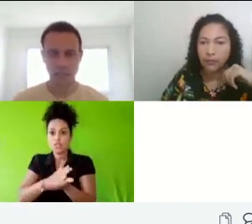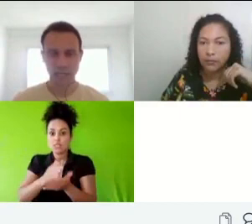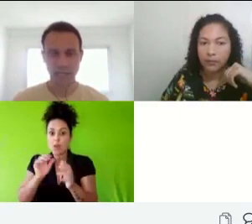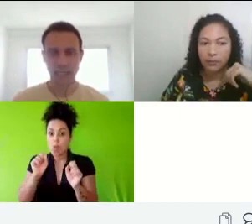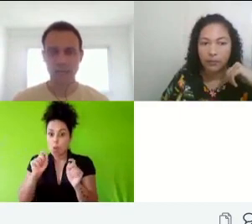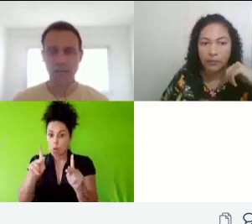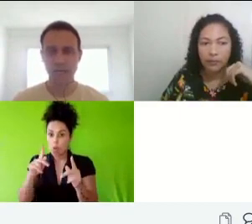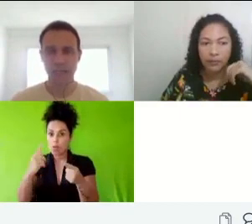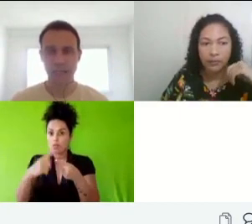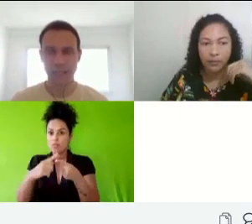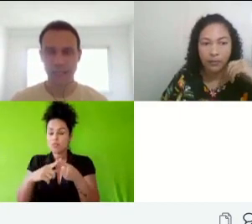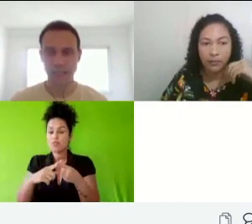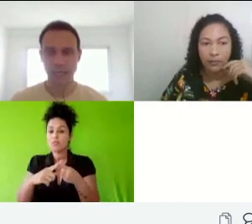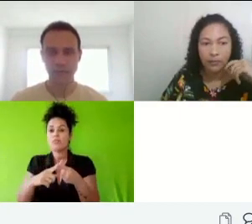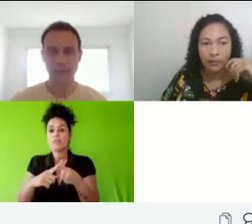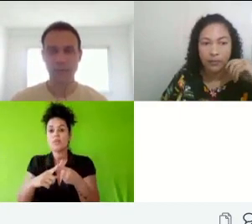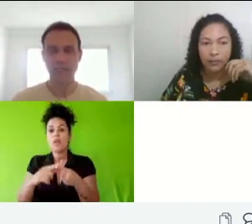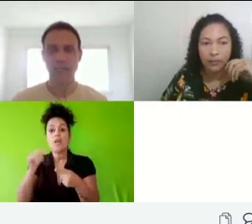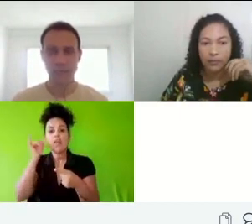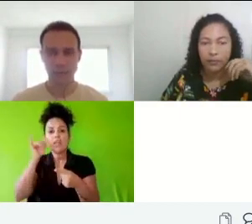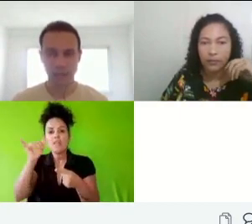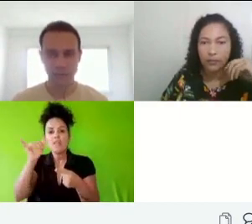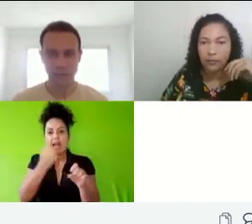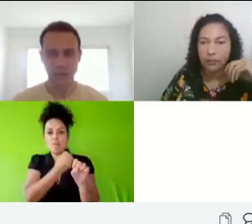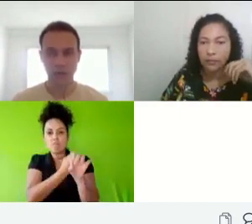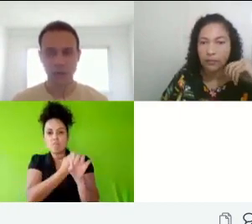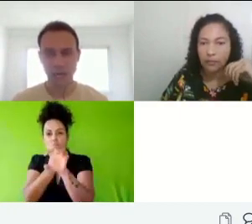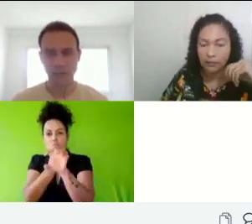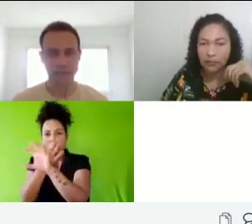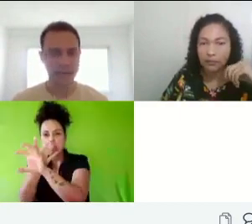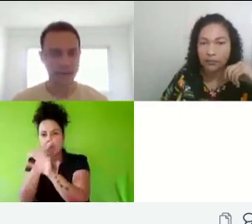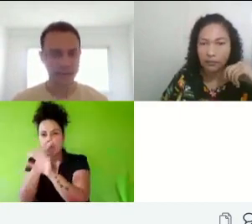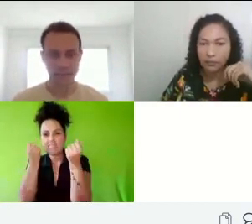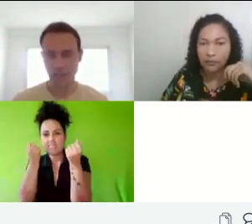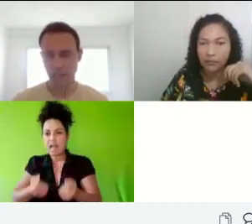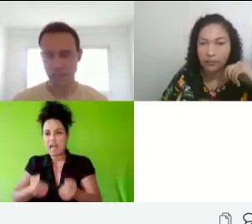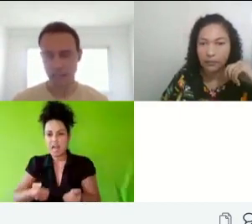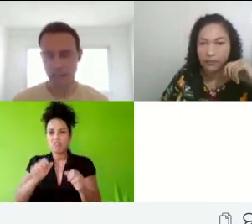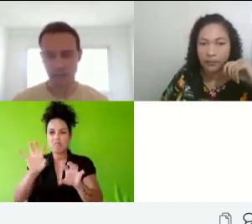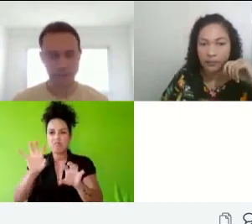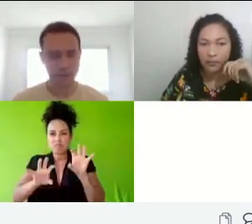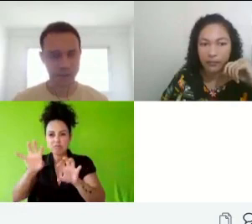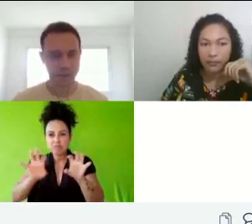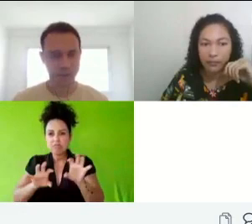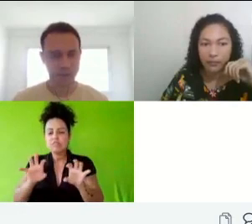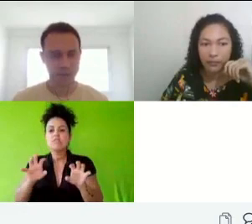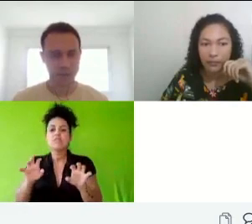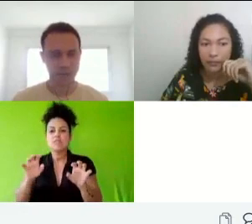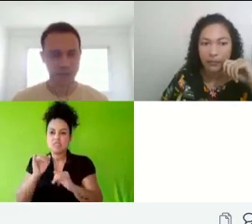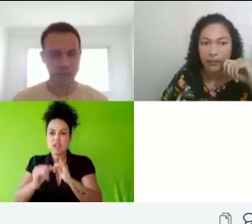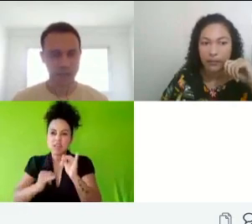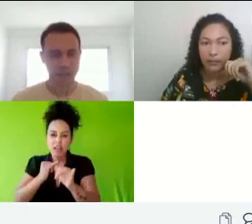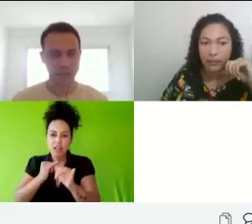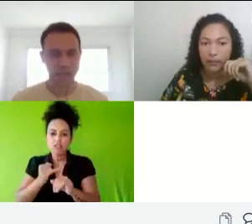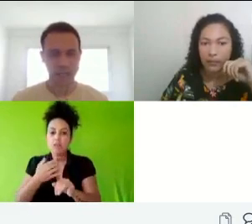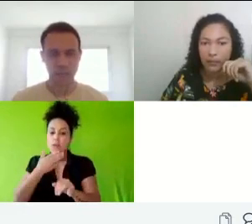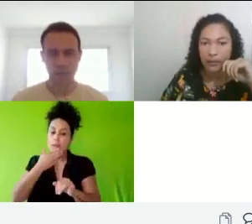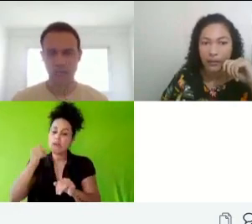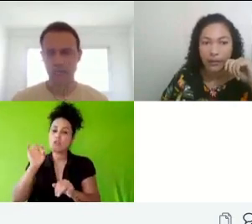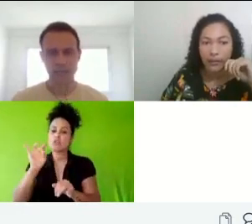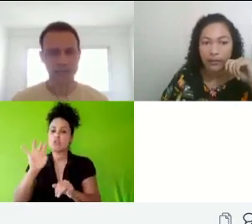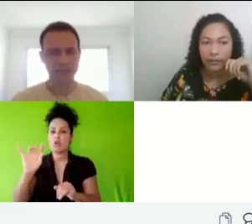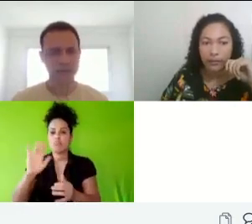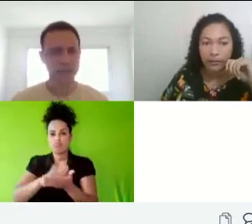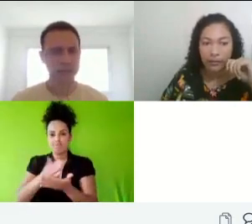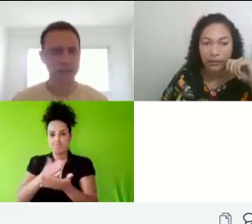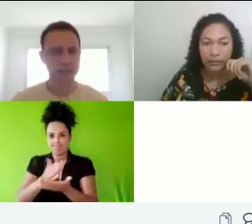não sobrecarregar demais aqui a sala e ficar mais lento, né? Porque com a web ligada ele fica mais lento. Tudo bem?